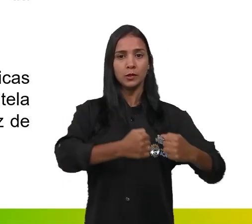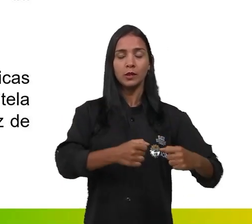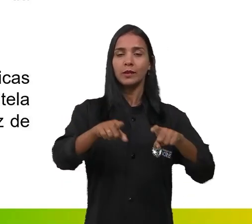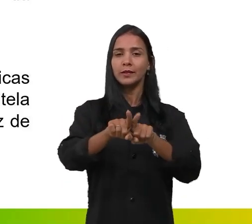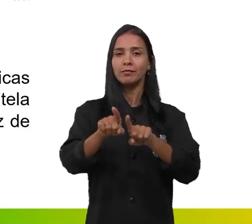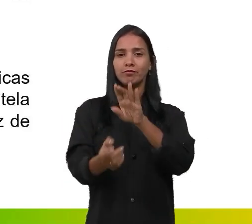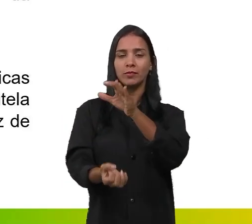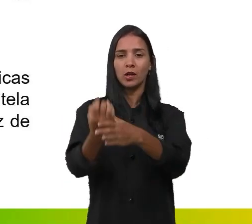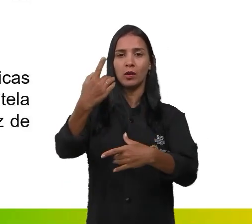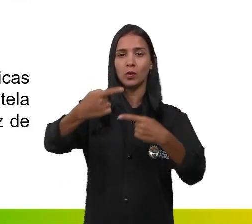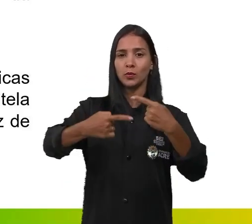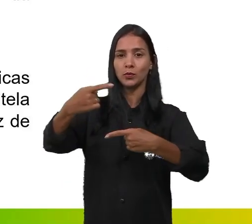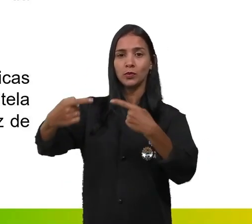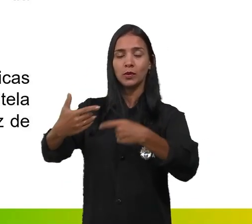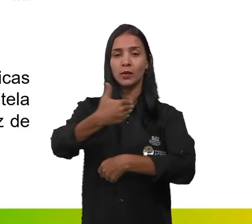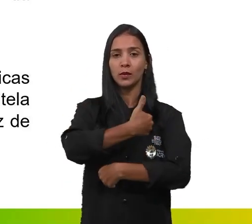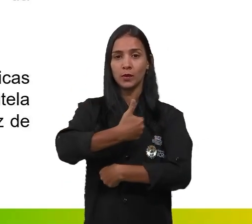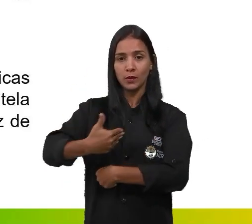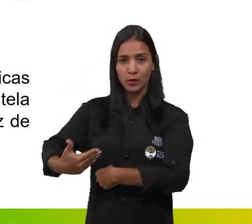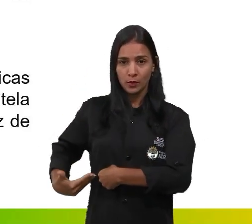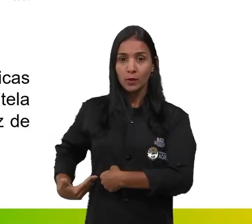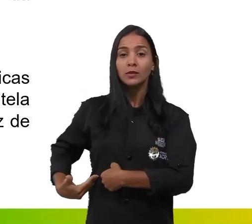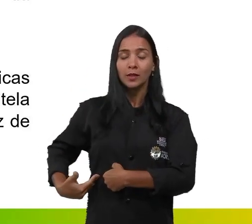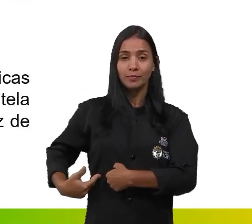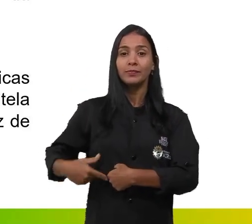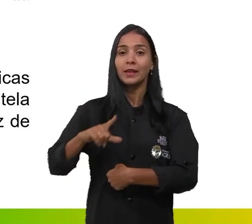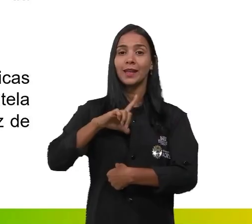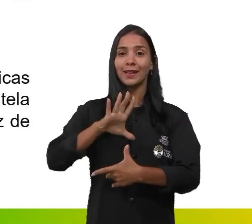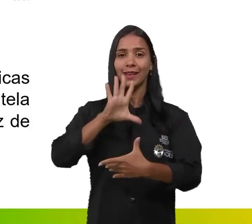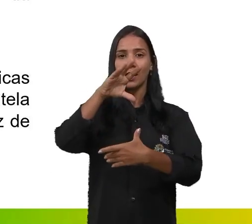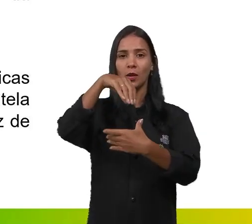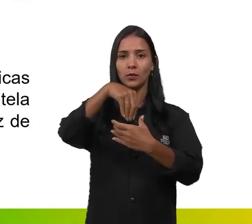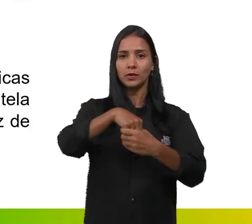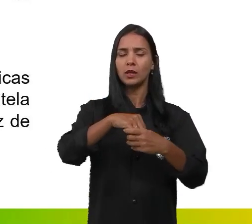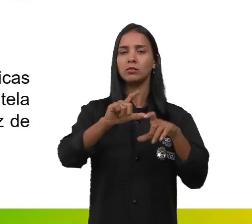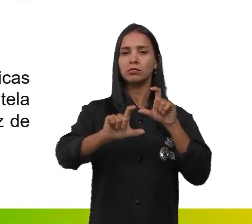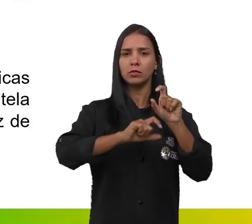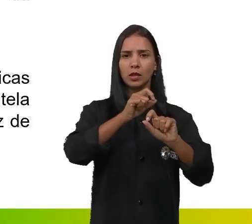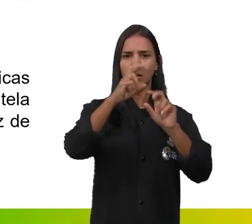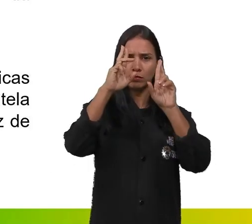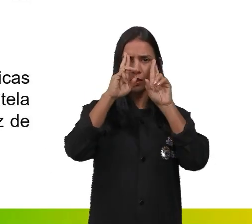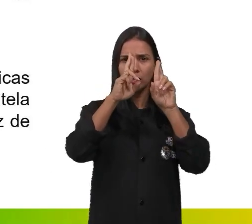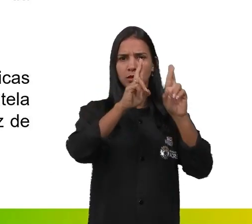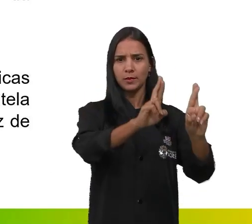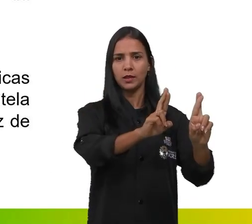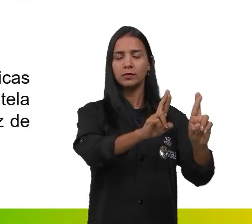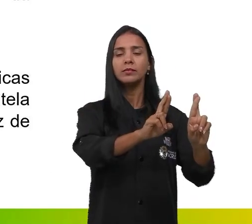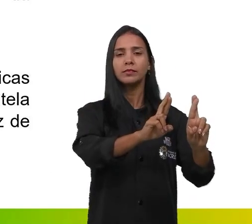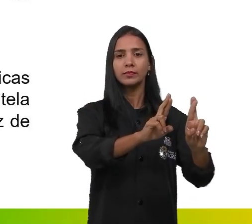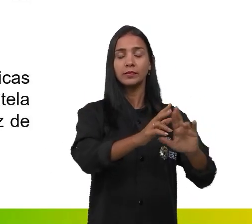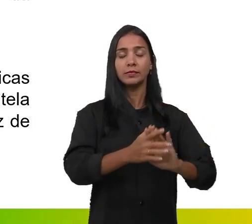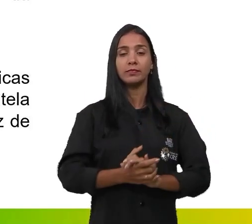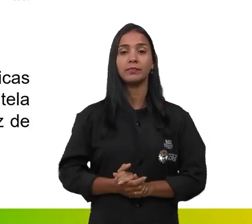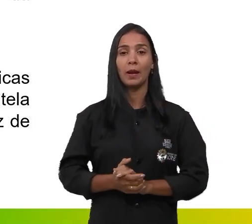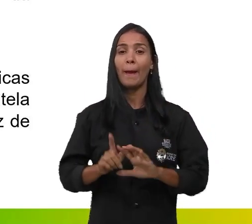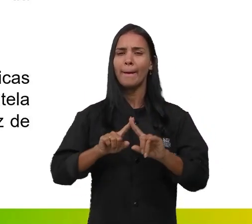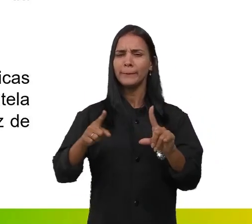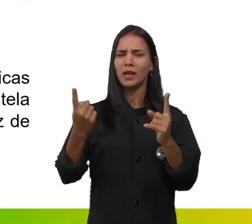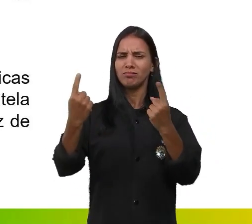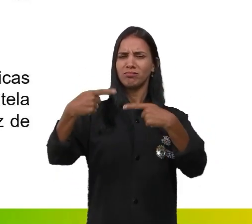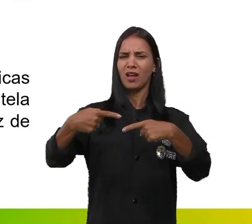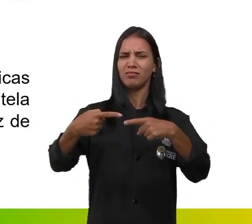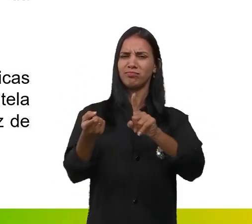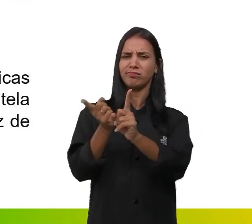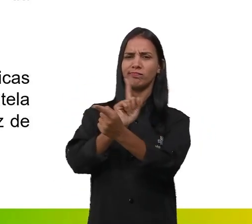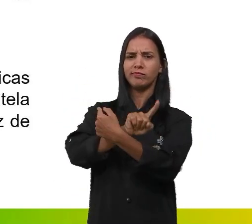políticas públicas que considerem suas especificidades. Isso contraria a